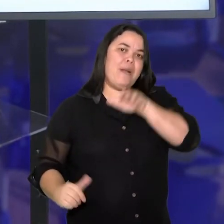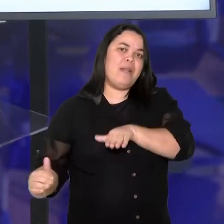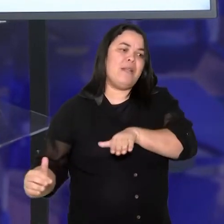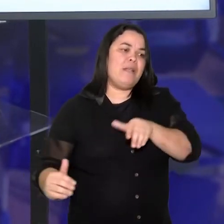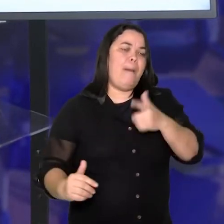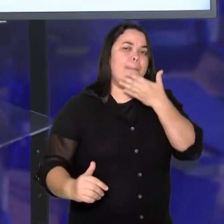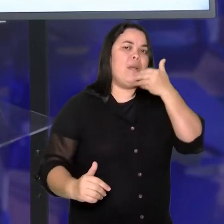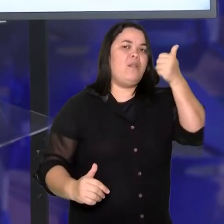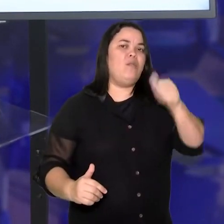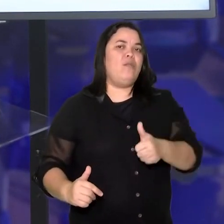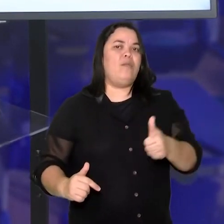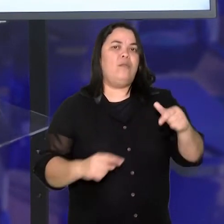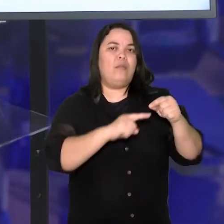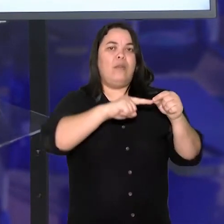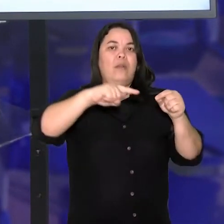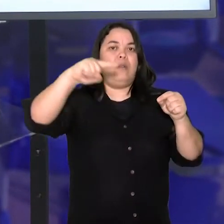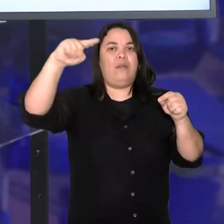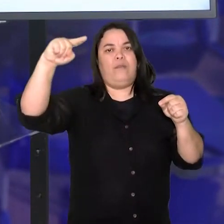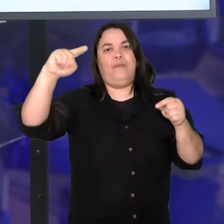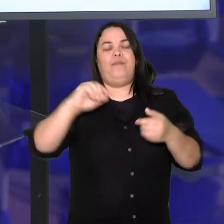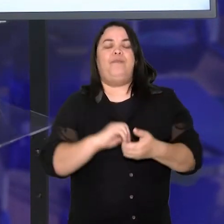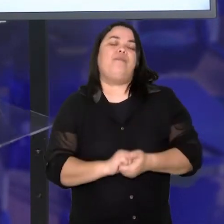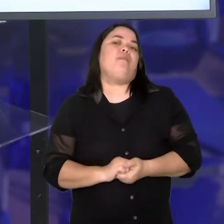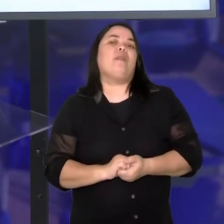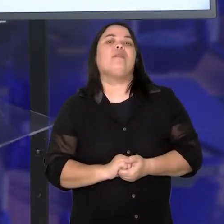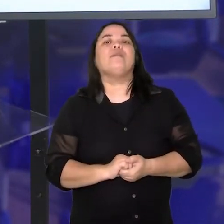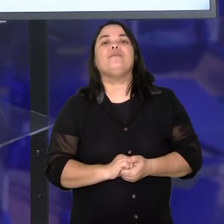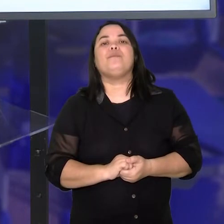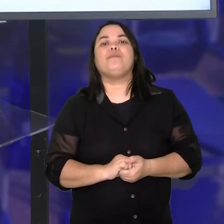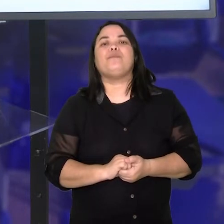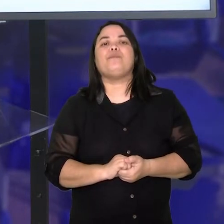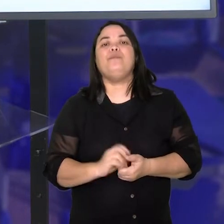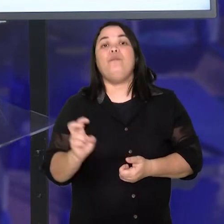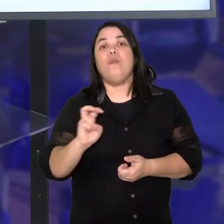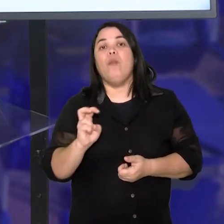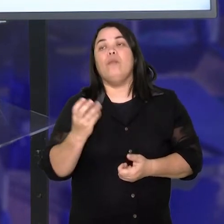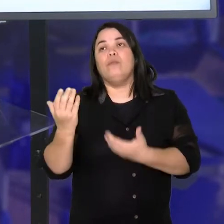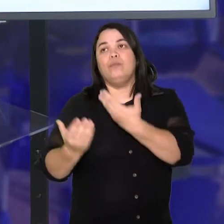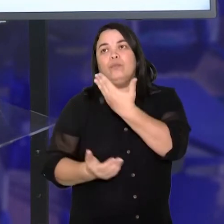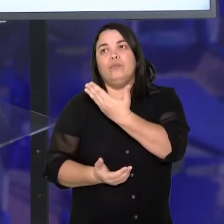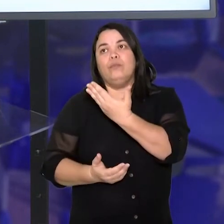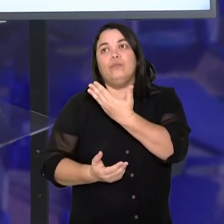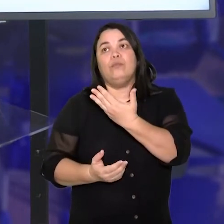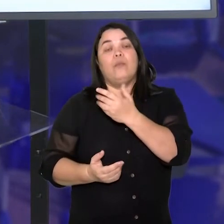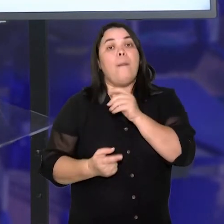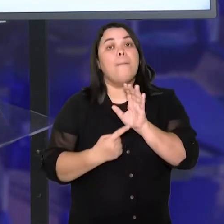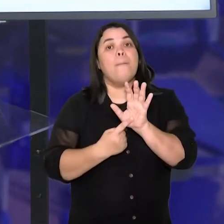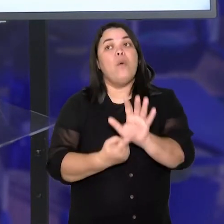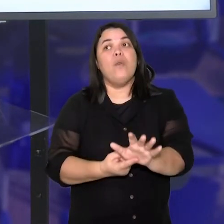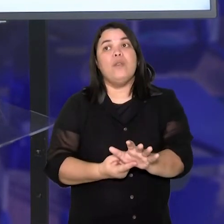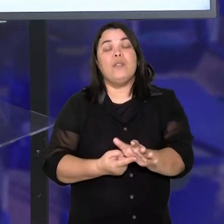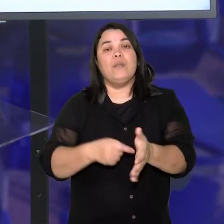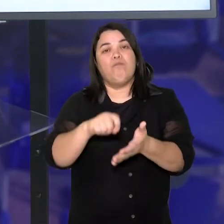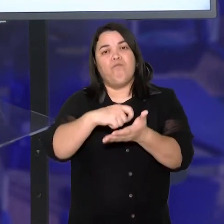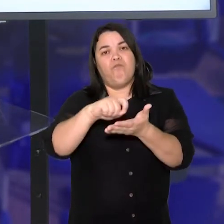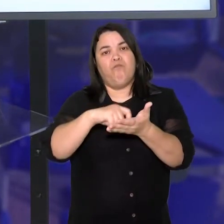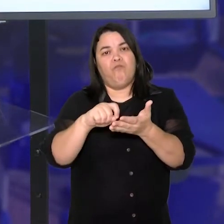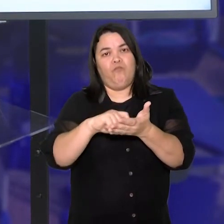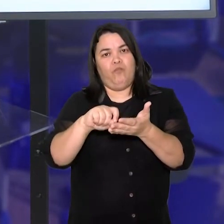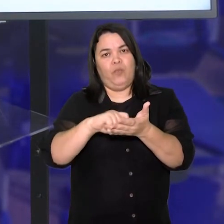Alemanha, certo? E o quinto passo, olha, o quinto passo traz para a gente aí uma reportagem, né, falando exatamente sobre o Viktor